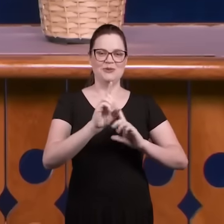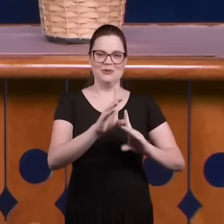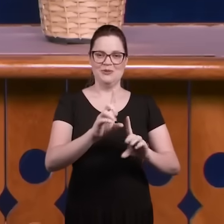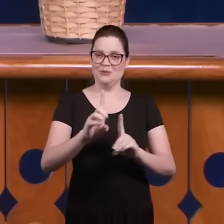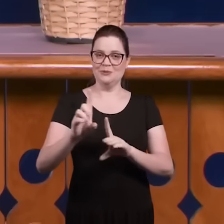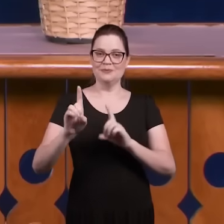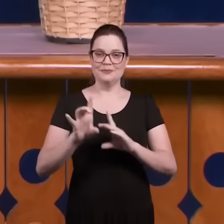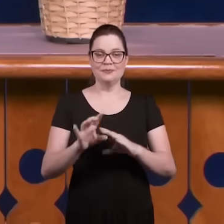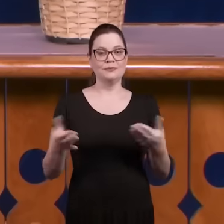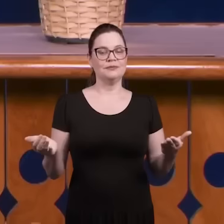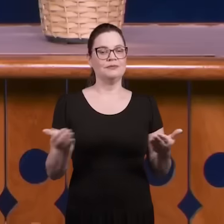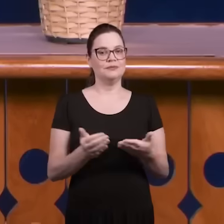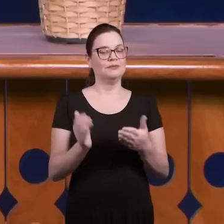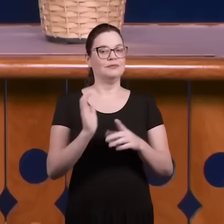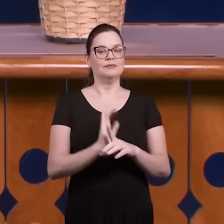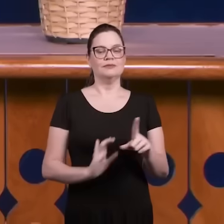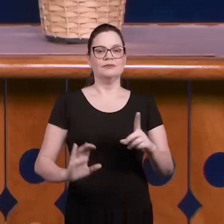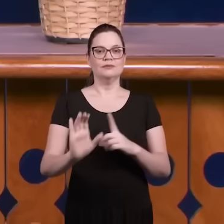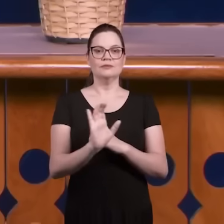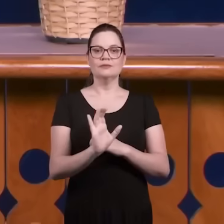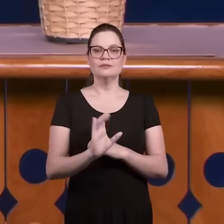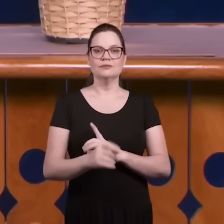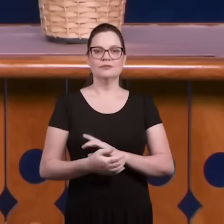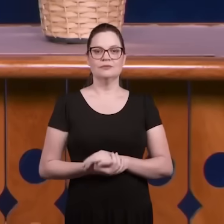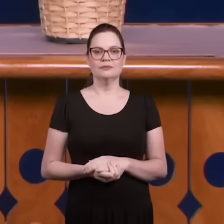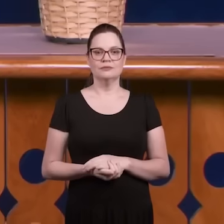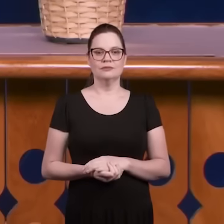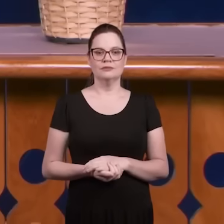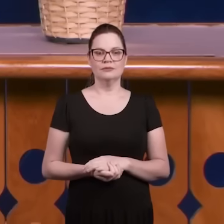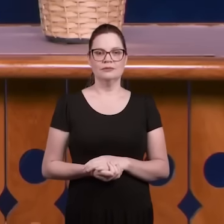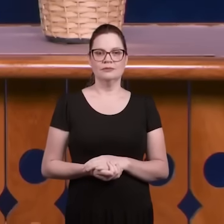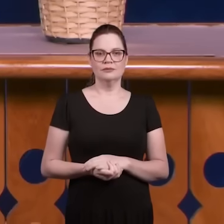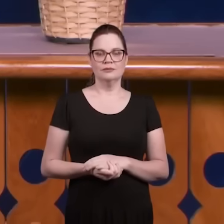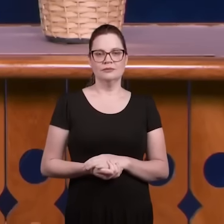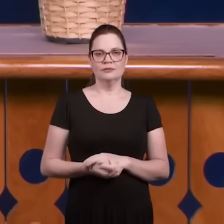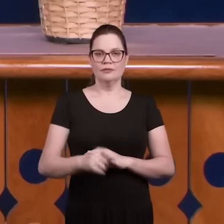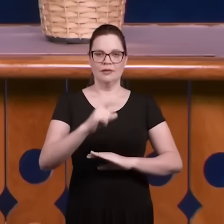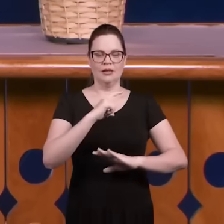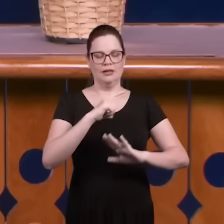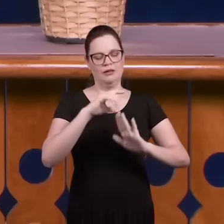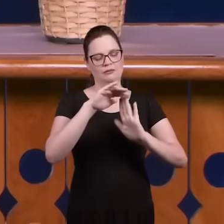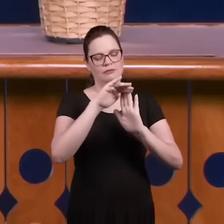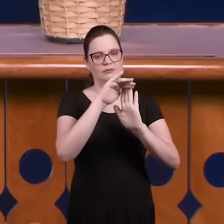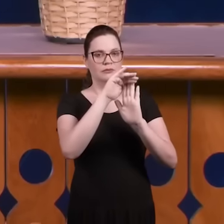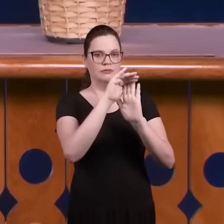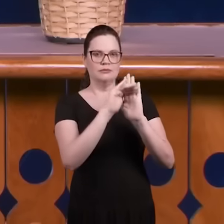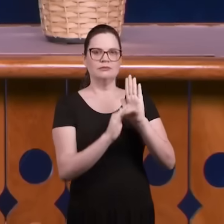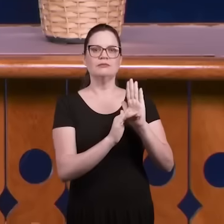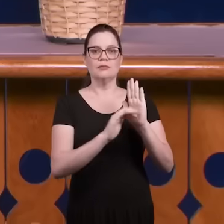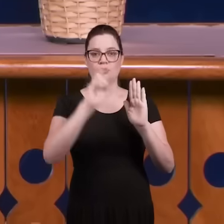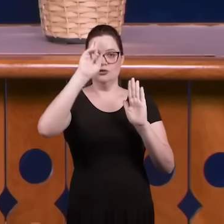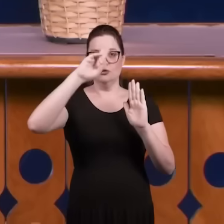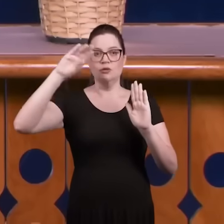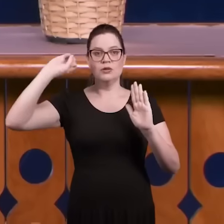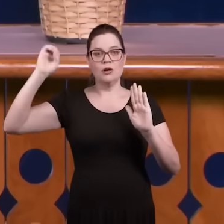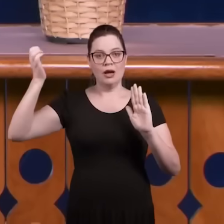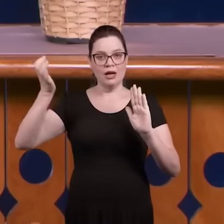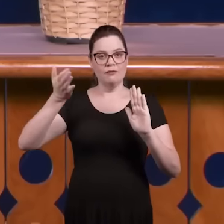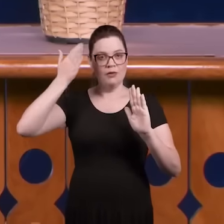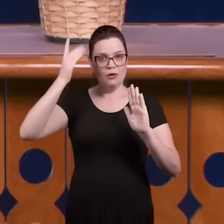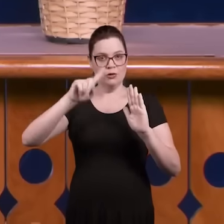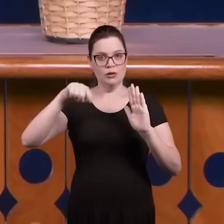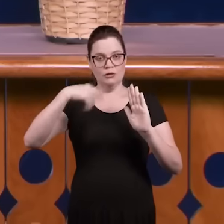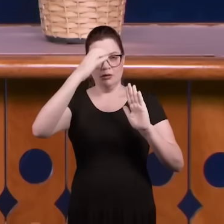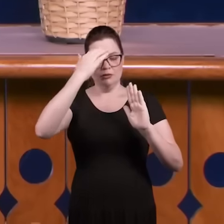doutrinário. Este culto, ele obedece uma direção de Deus para o